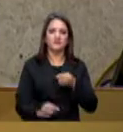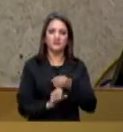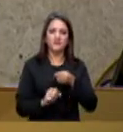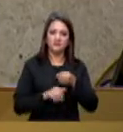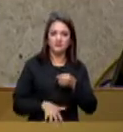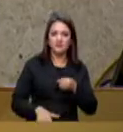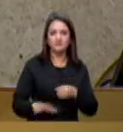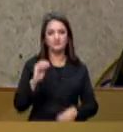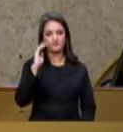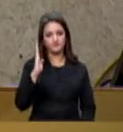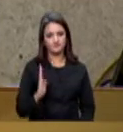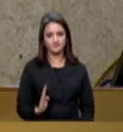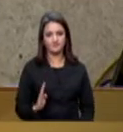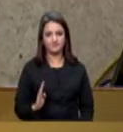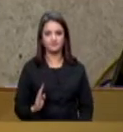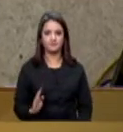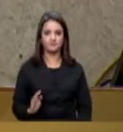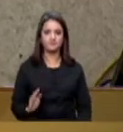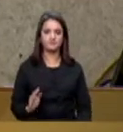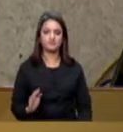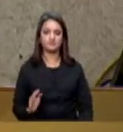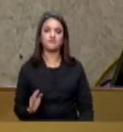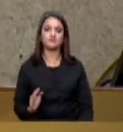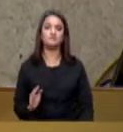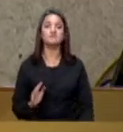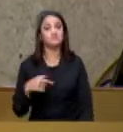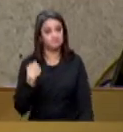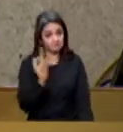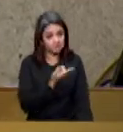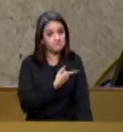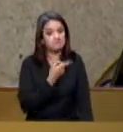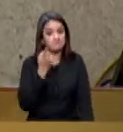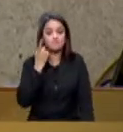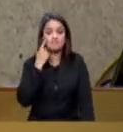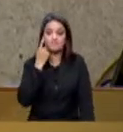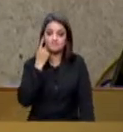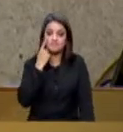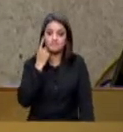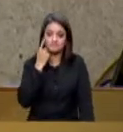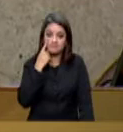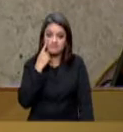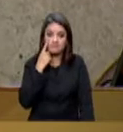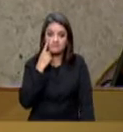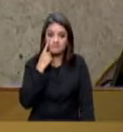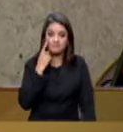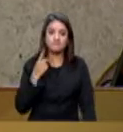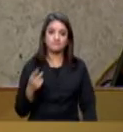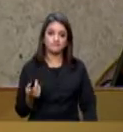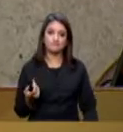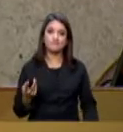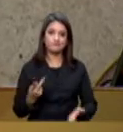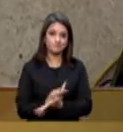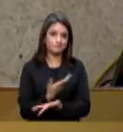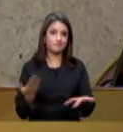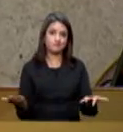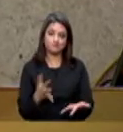no país, e que nós temos assistido essa absoluta